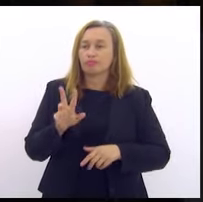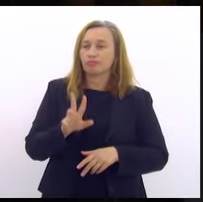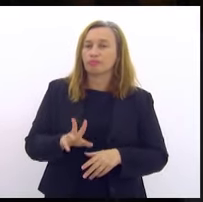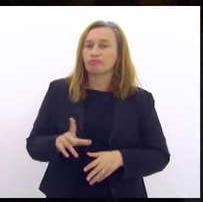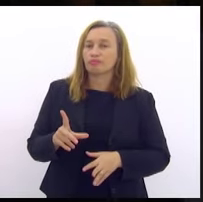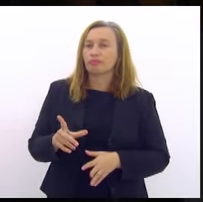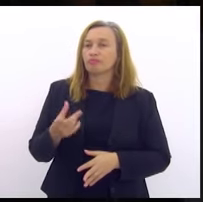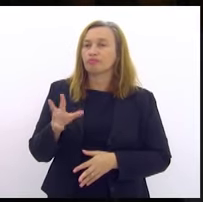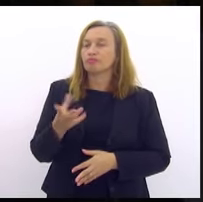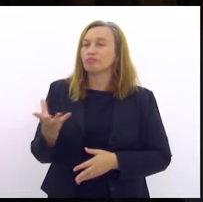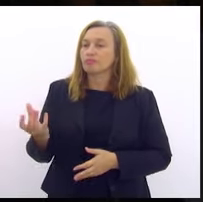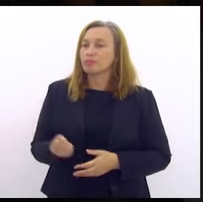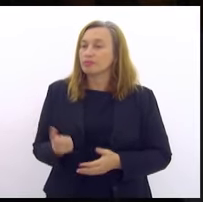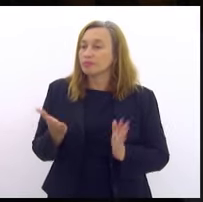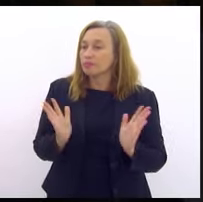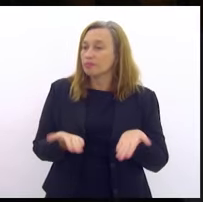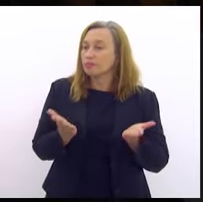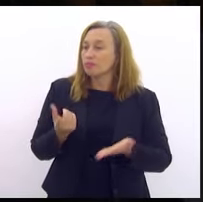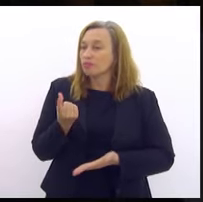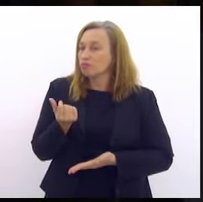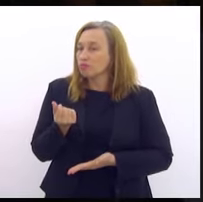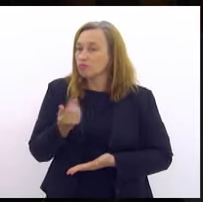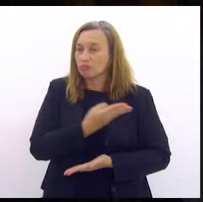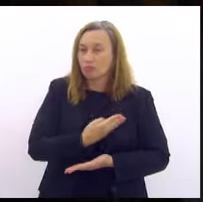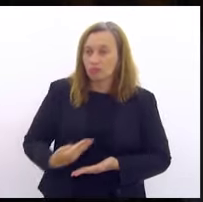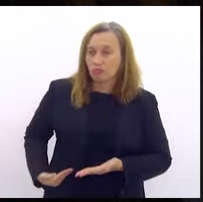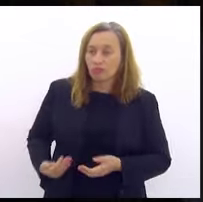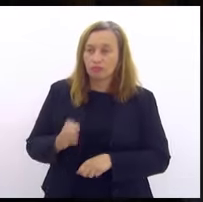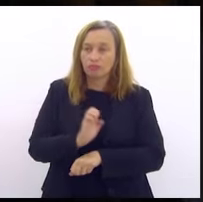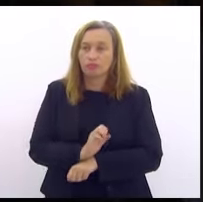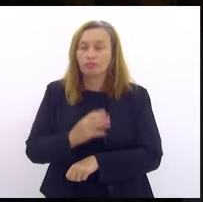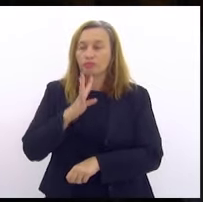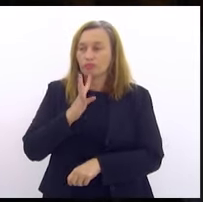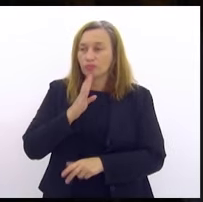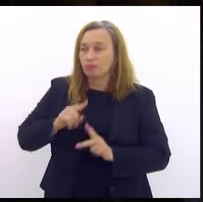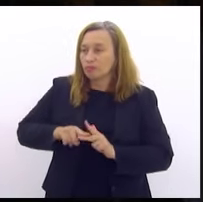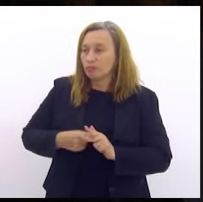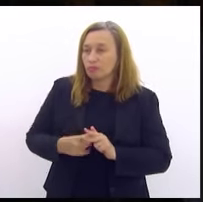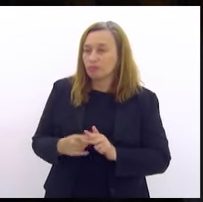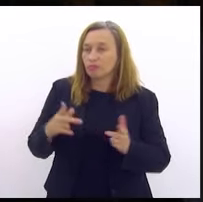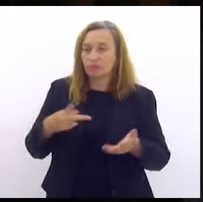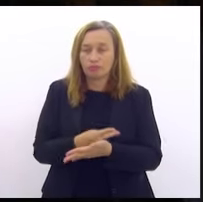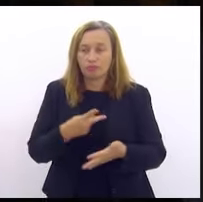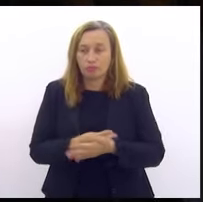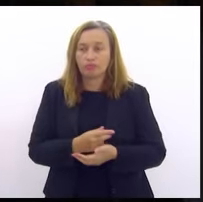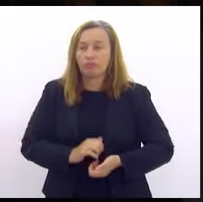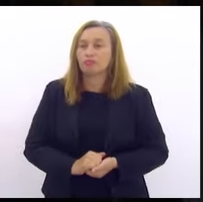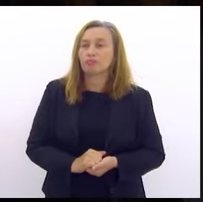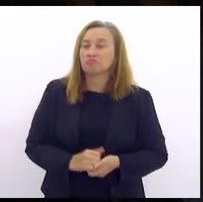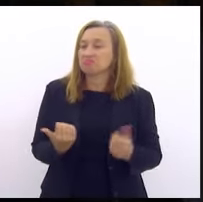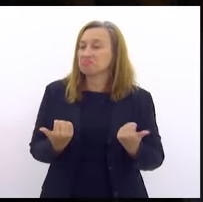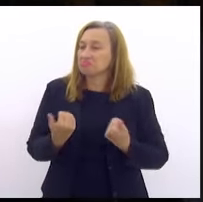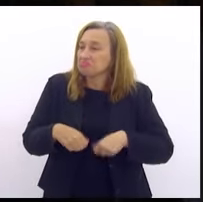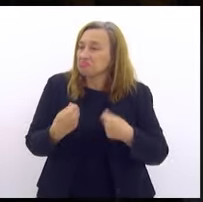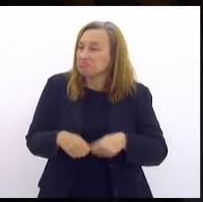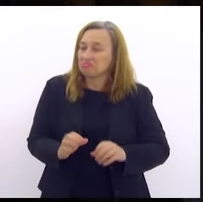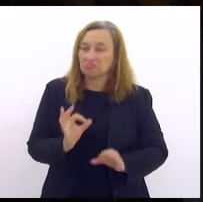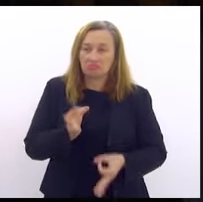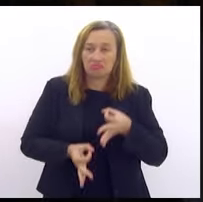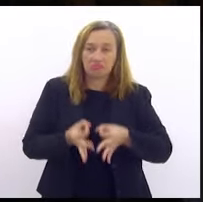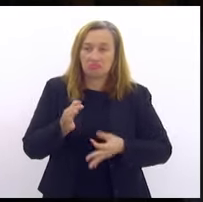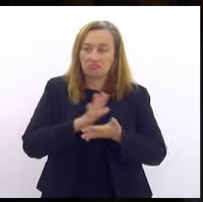do que é deles por direito, o governo do Estado vai reconhecer e corrigir essa injustiça, sem a necessidade da